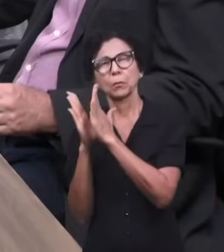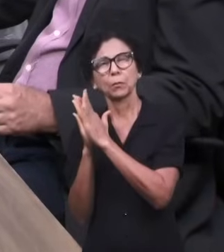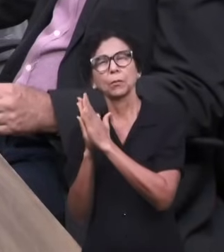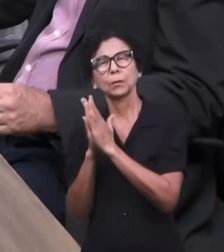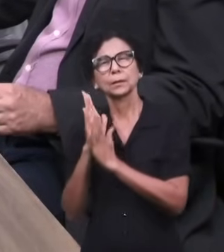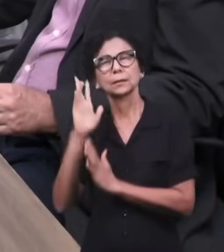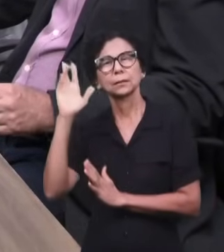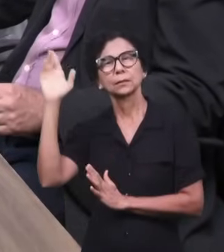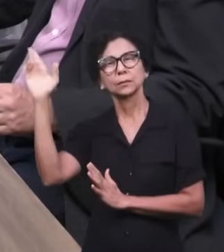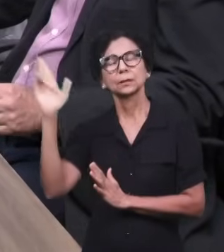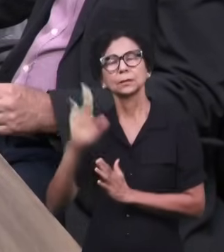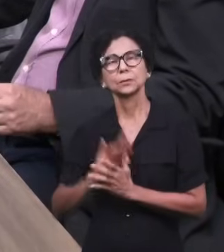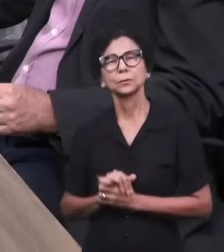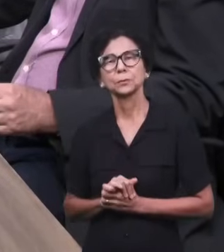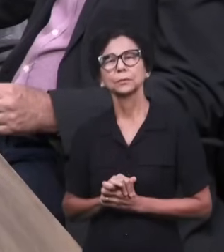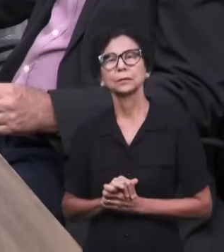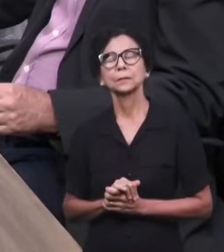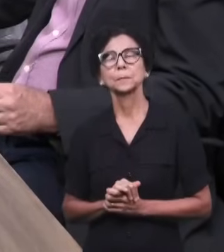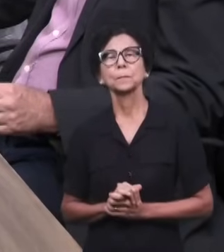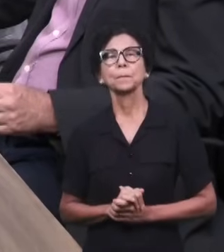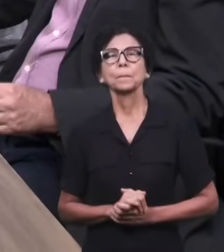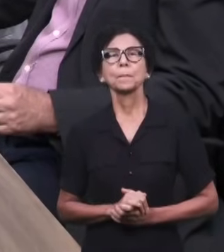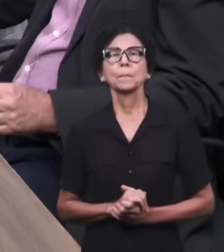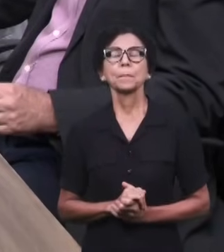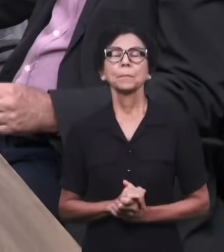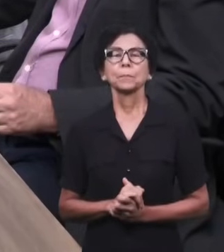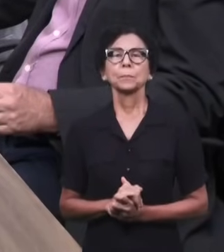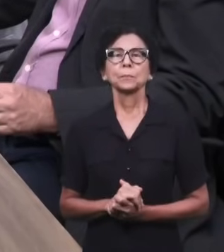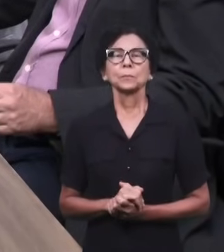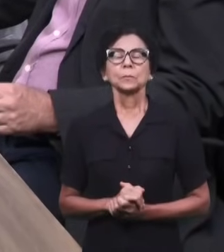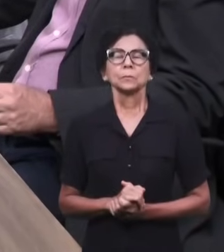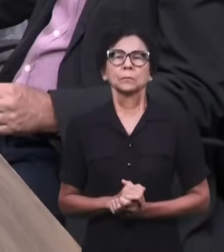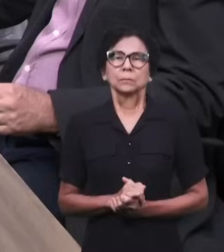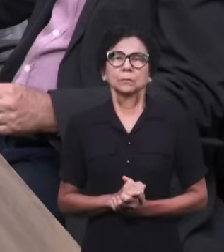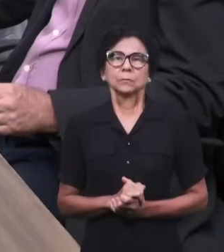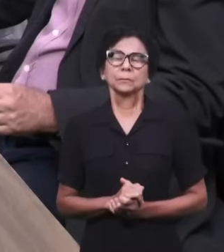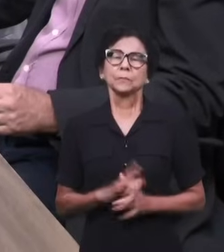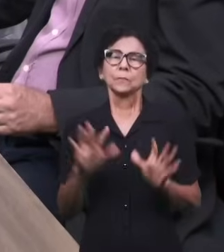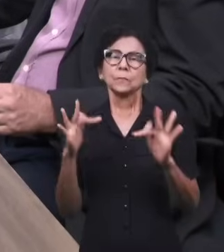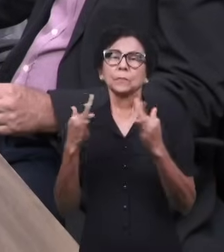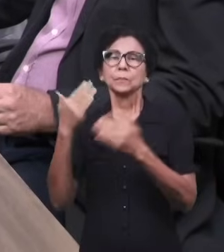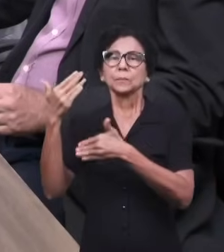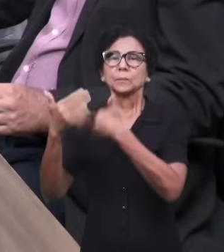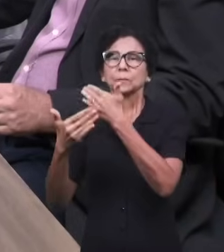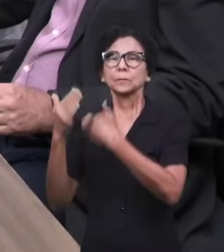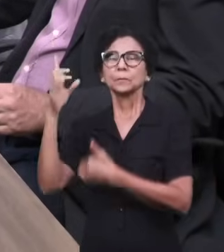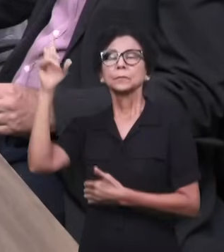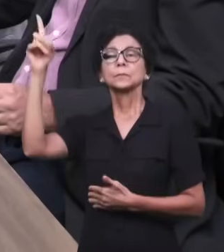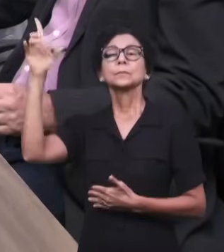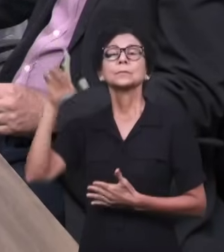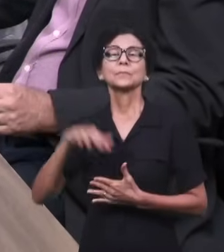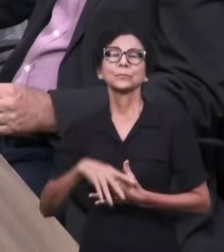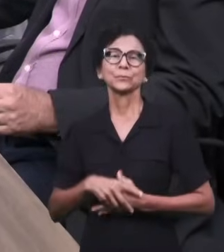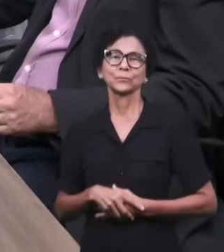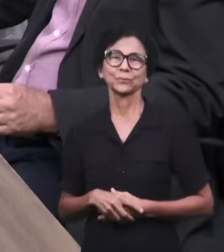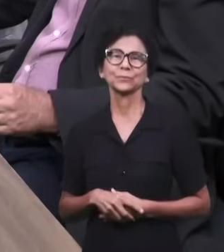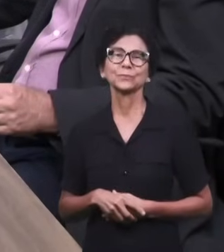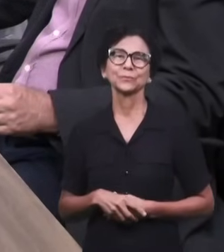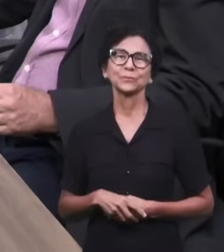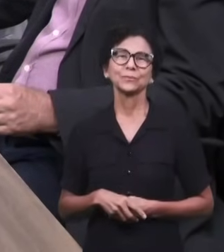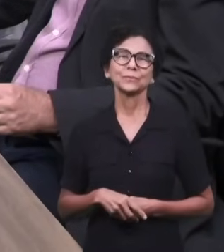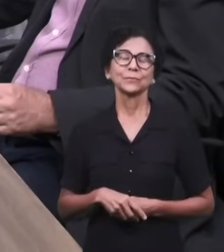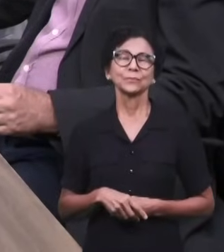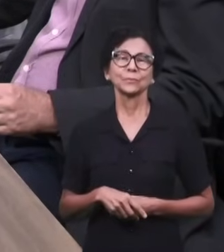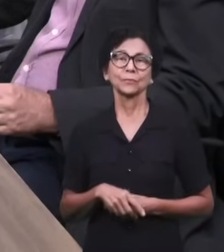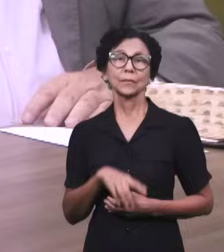acho que é fundamental, né? Para quem quer ter um lar na presença do Senhor, você ter essa retaguarda. Porque você viu que